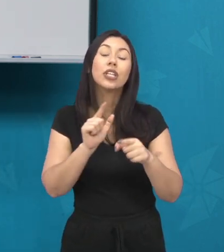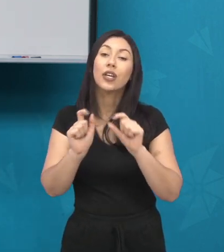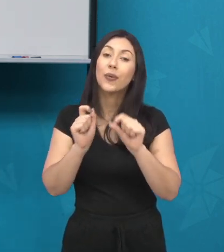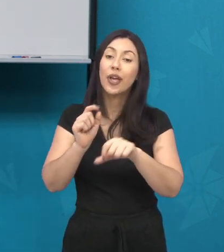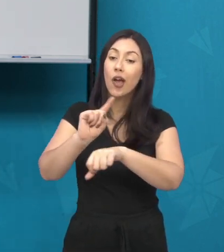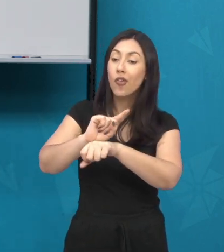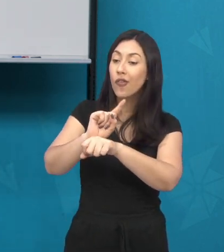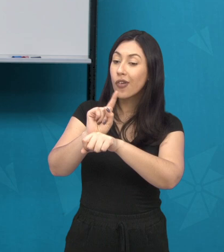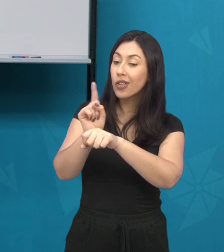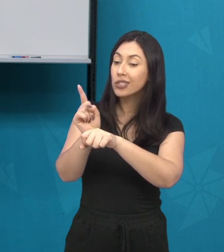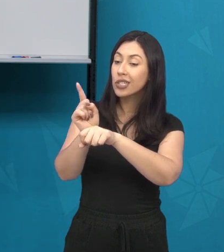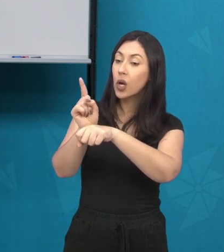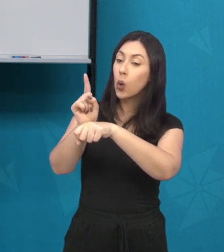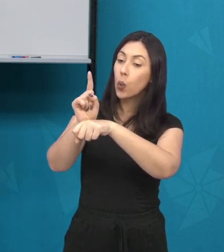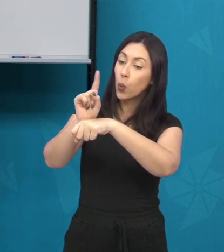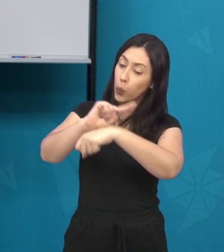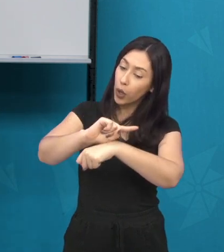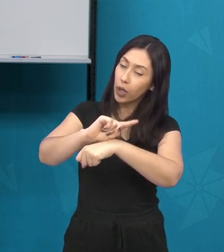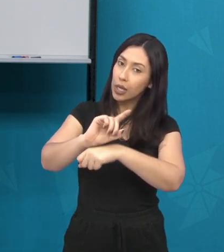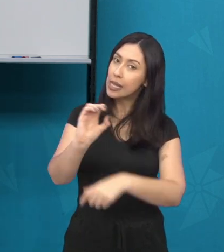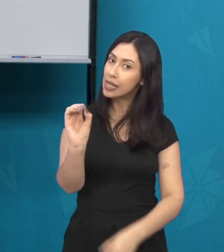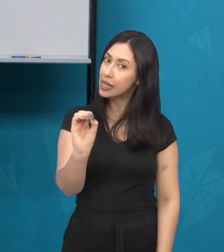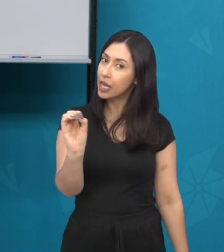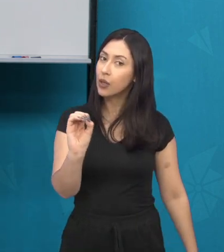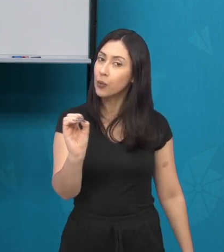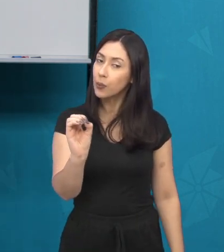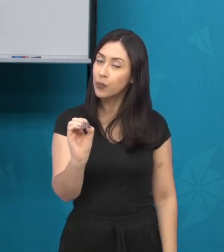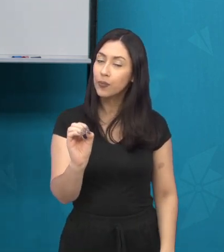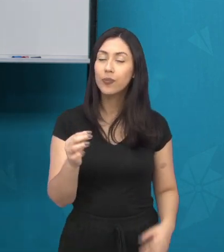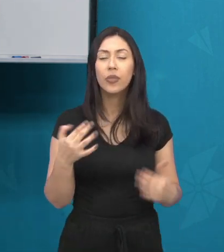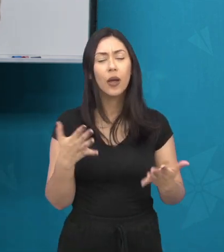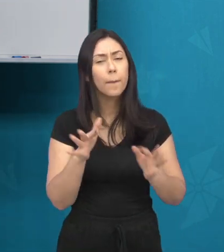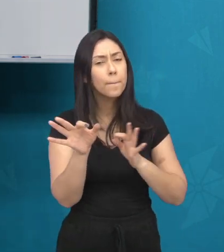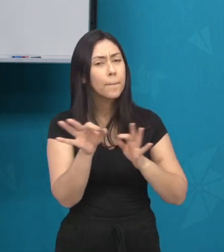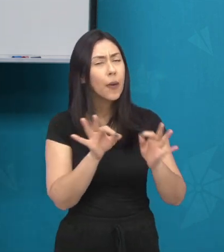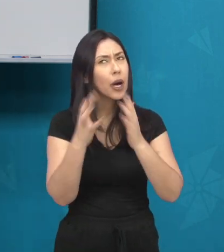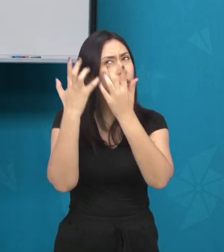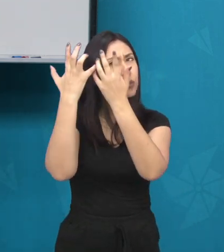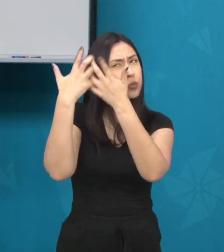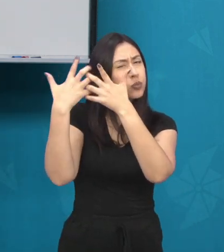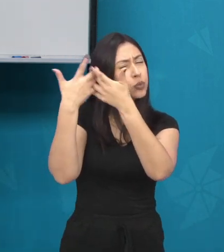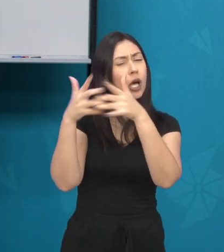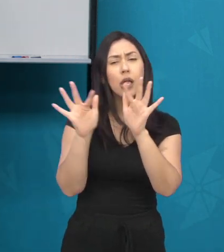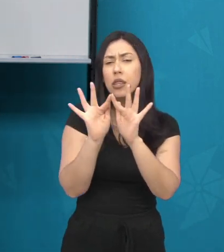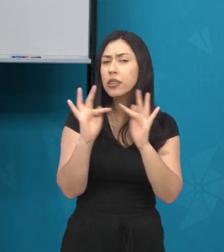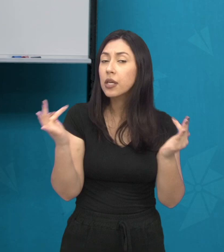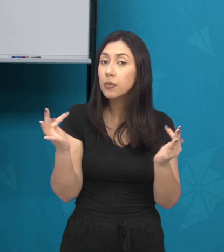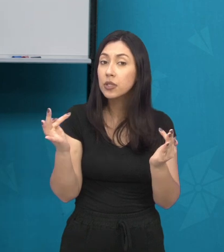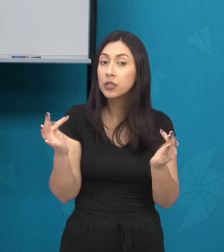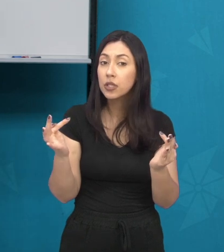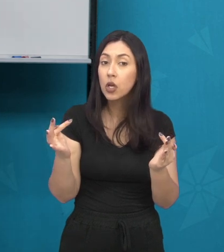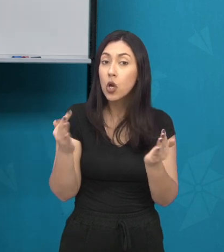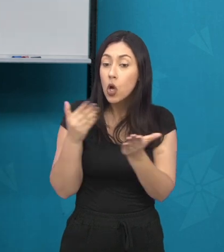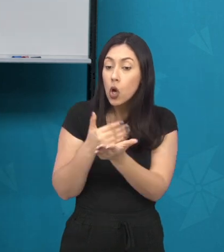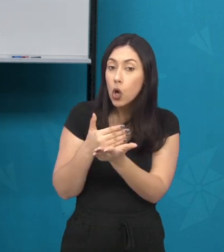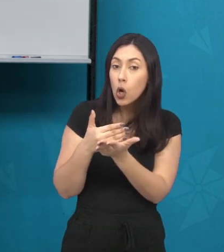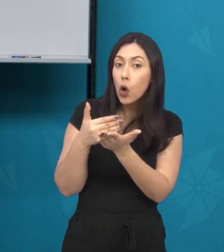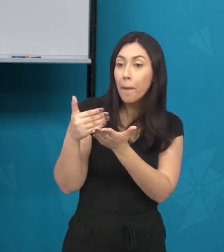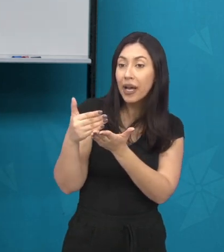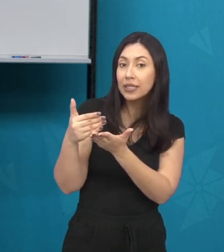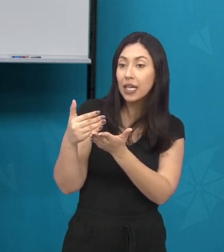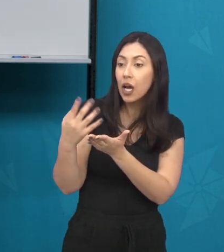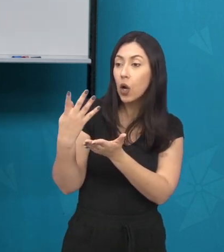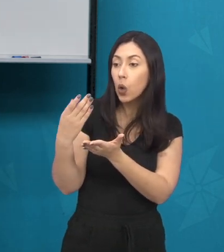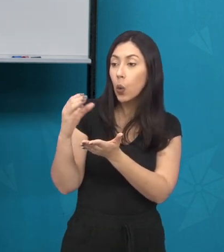corpo parado Ou seja a velocidade final zero e a construção do raciocínio Ela é bem simples ele estava a 40